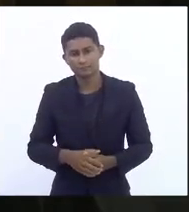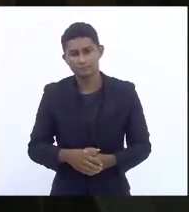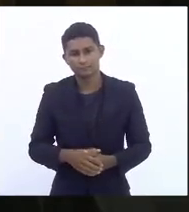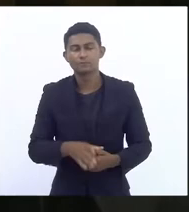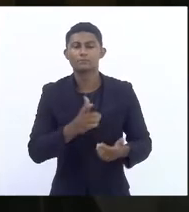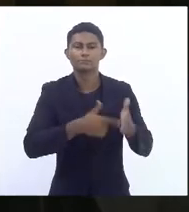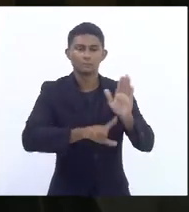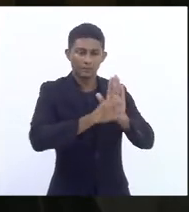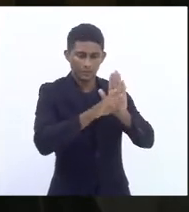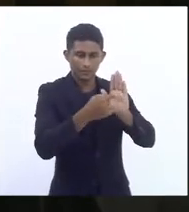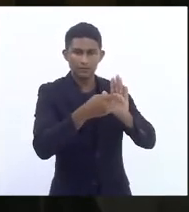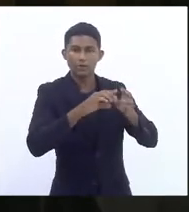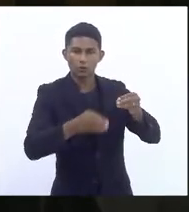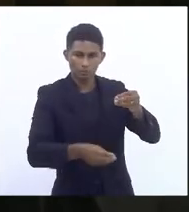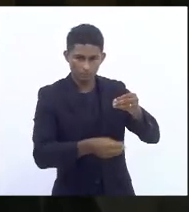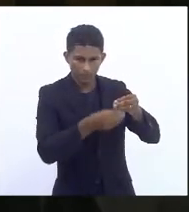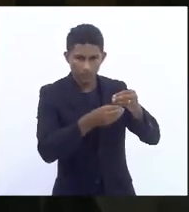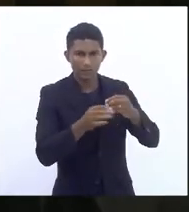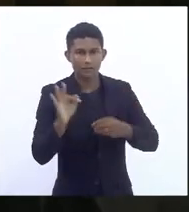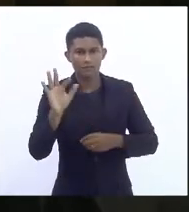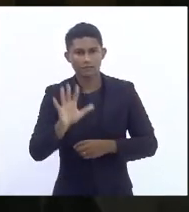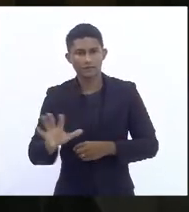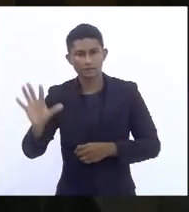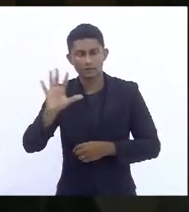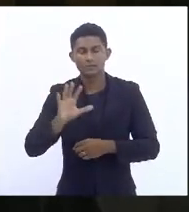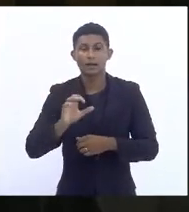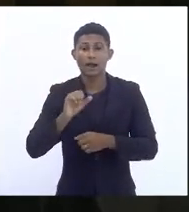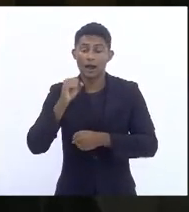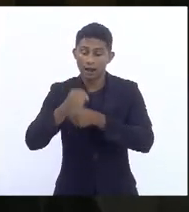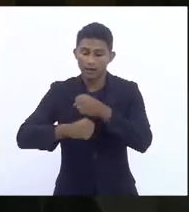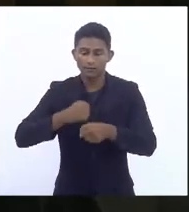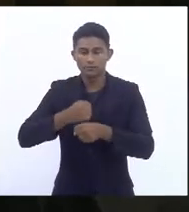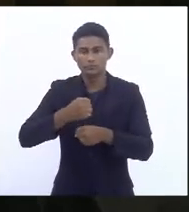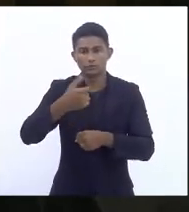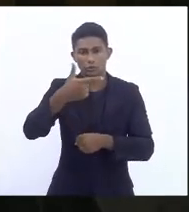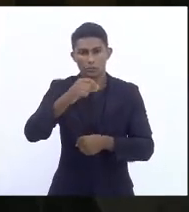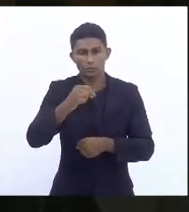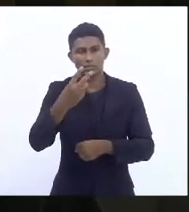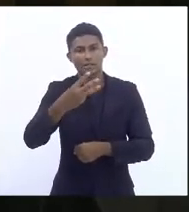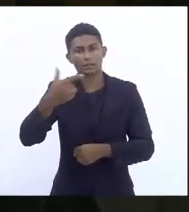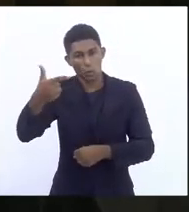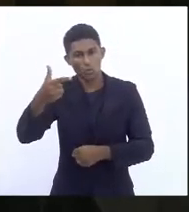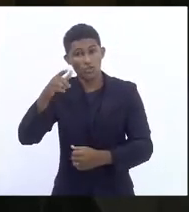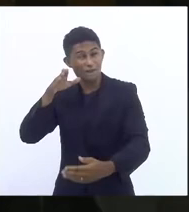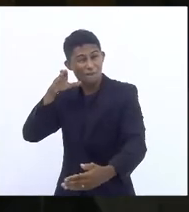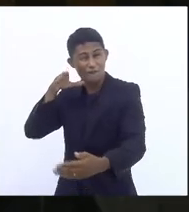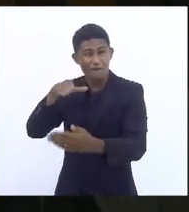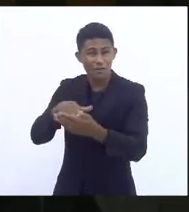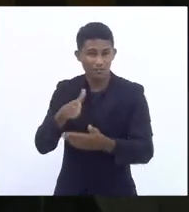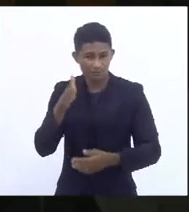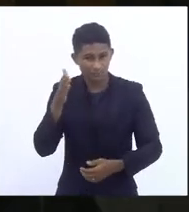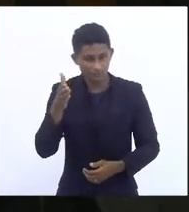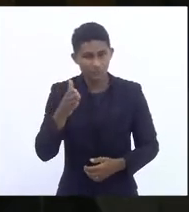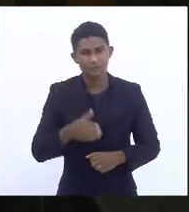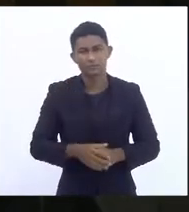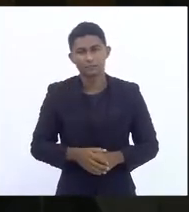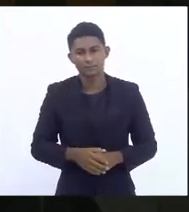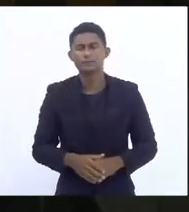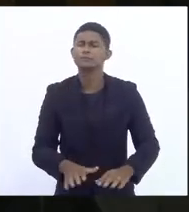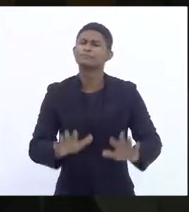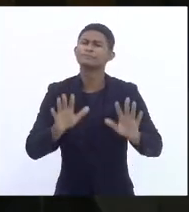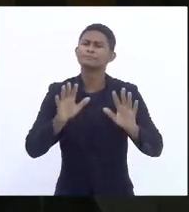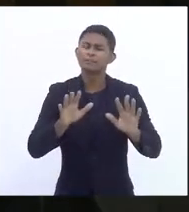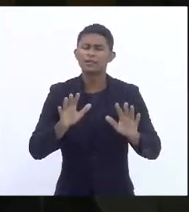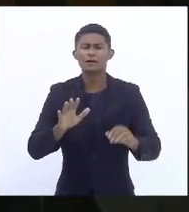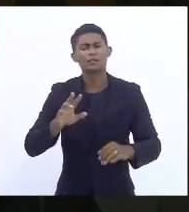Lei Complementar Federal, 2032. Bom, ocorre que nessa evolução